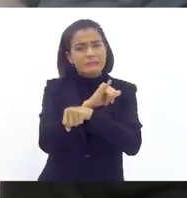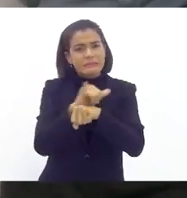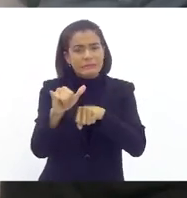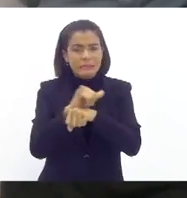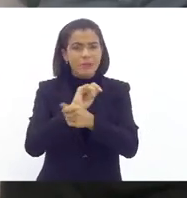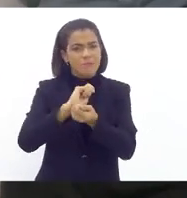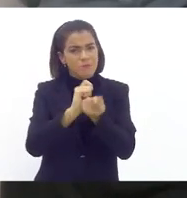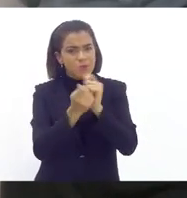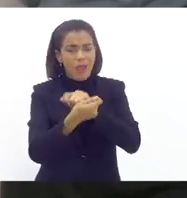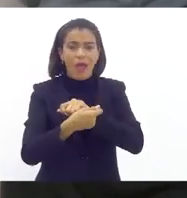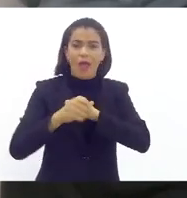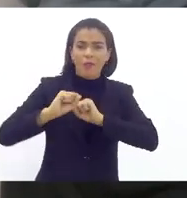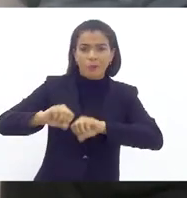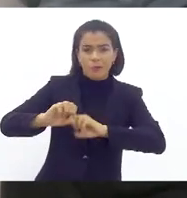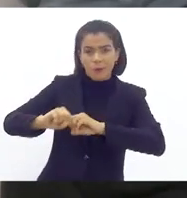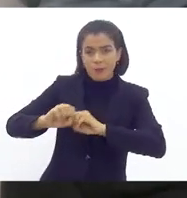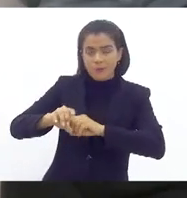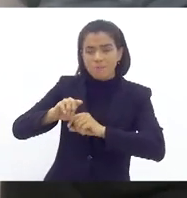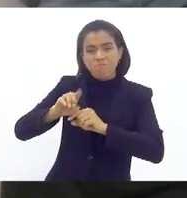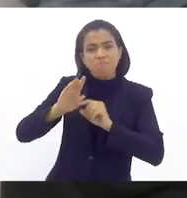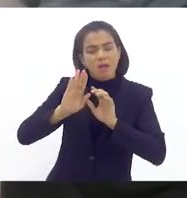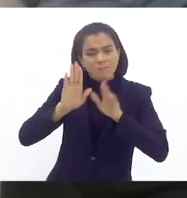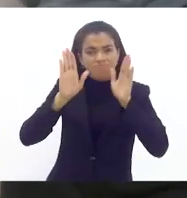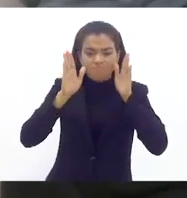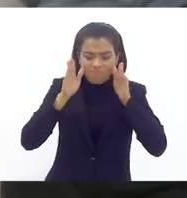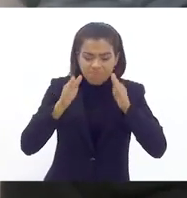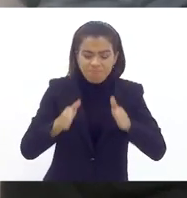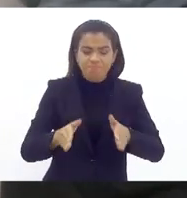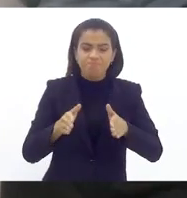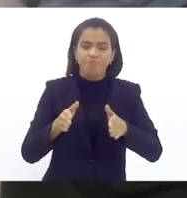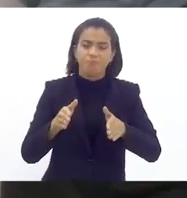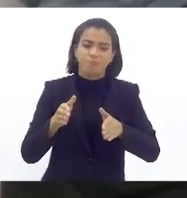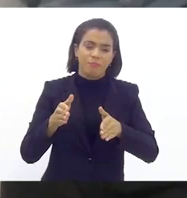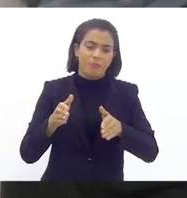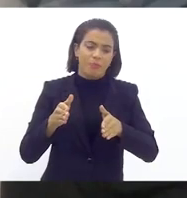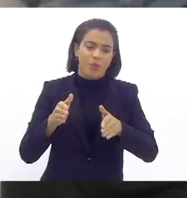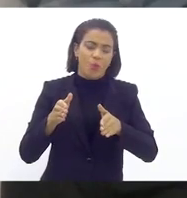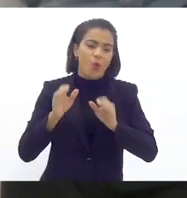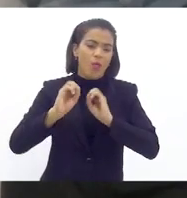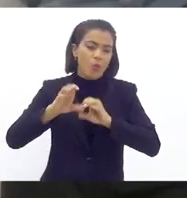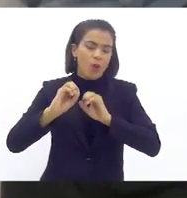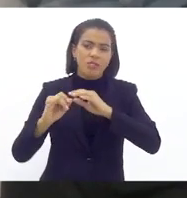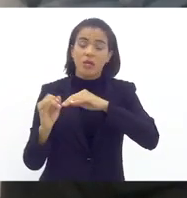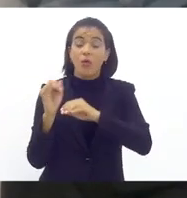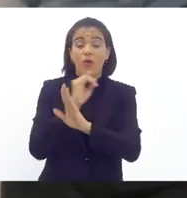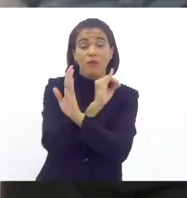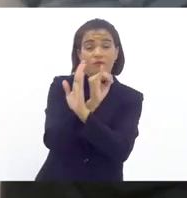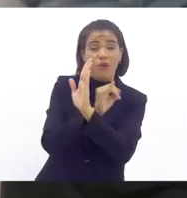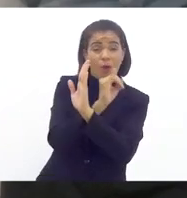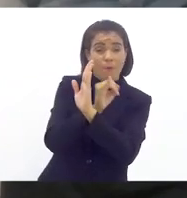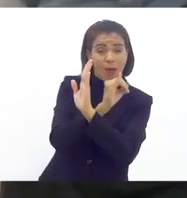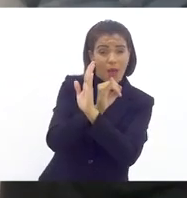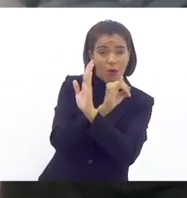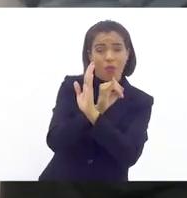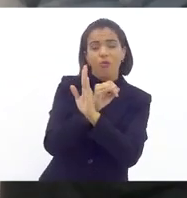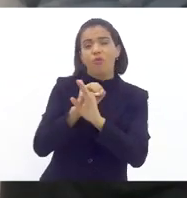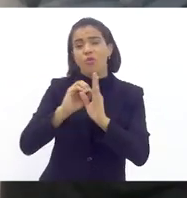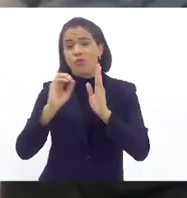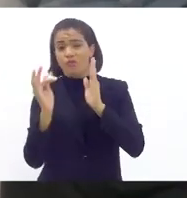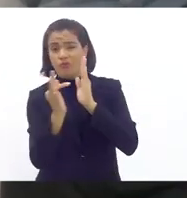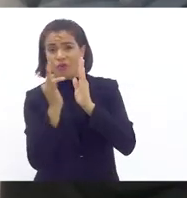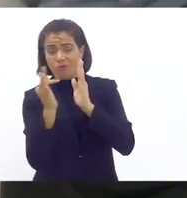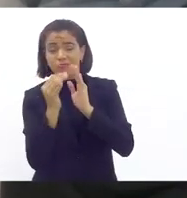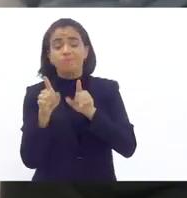educação num sentido mais de uma educação não formal e uma educação informal. E